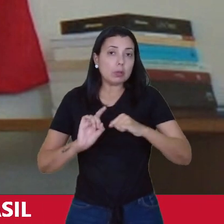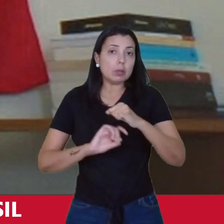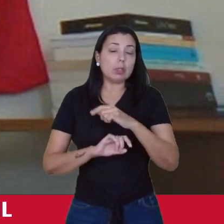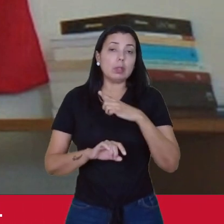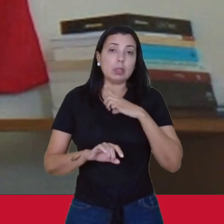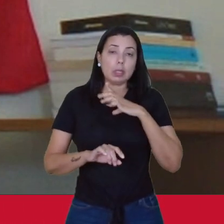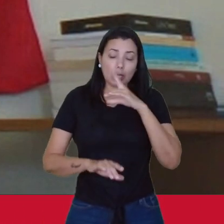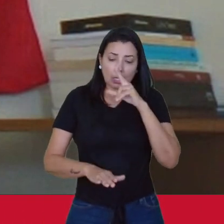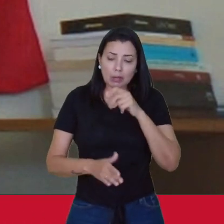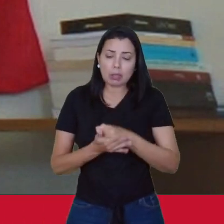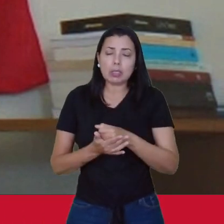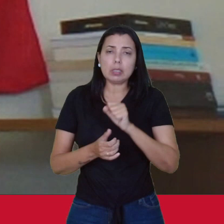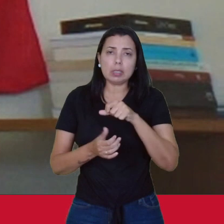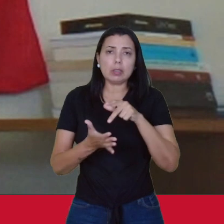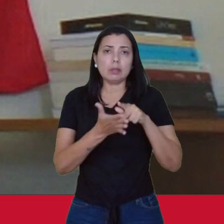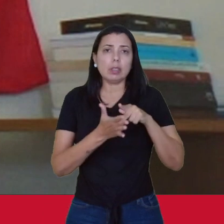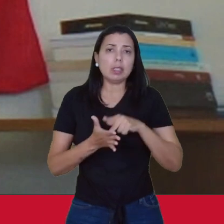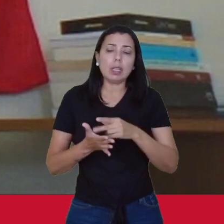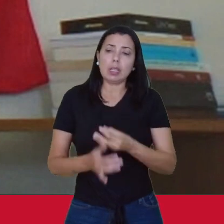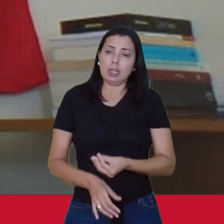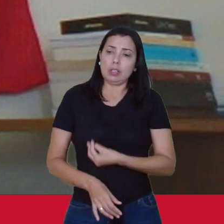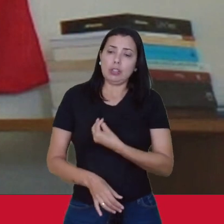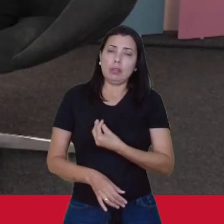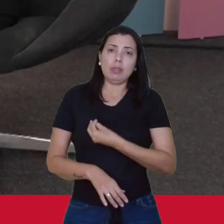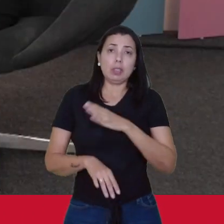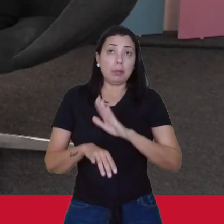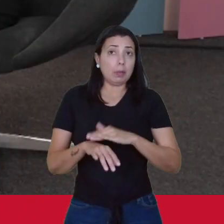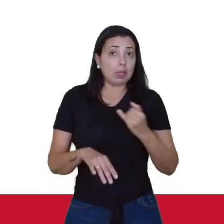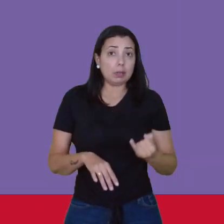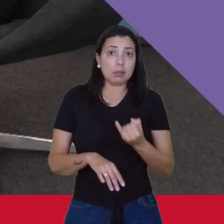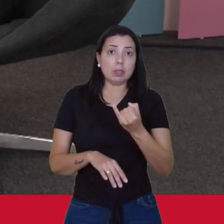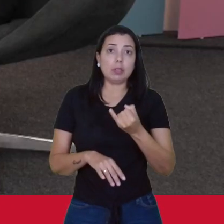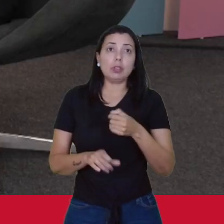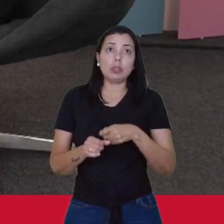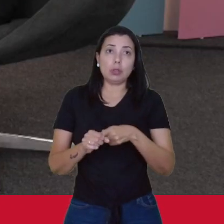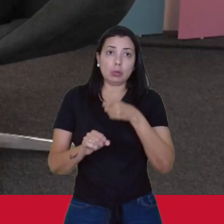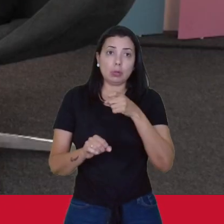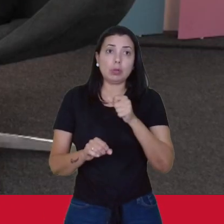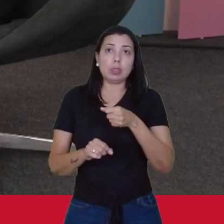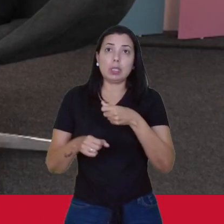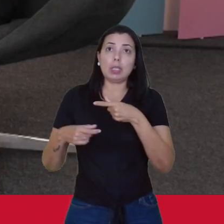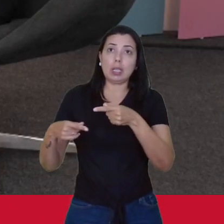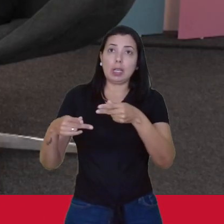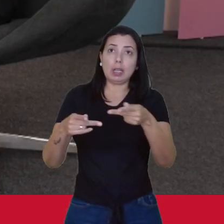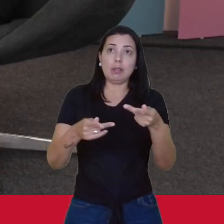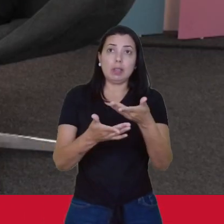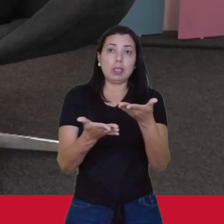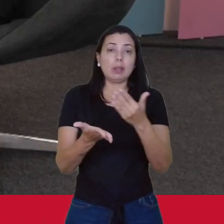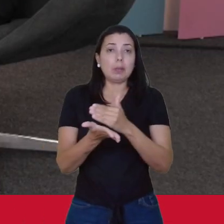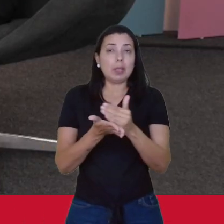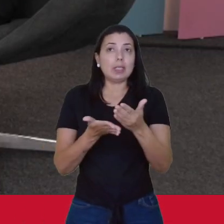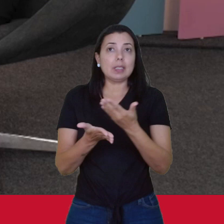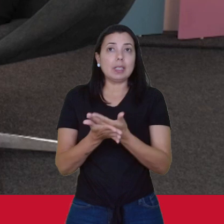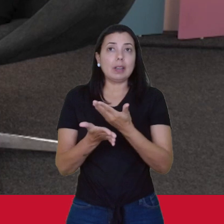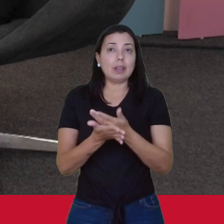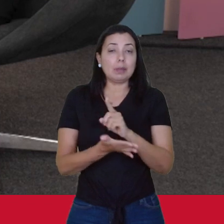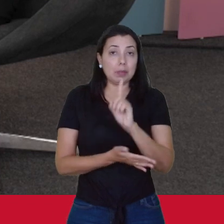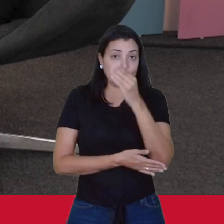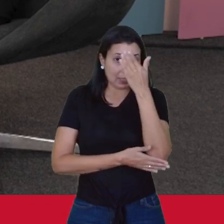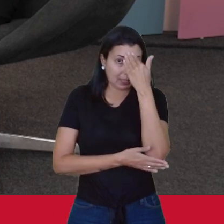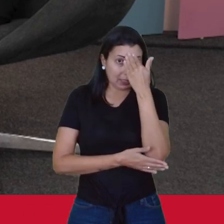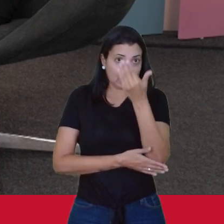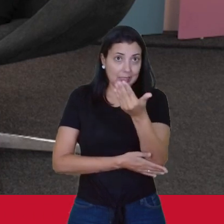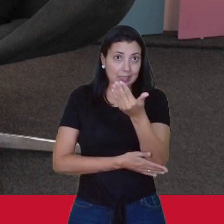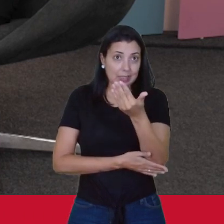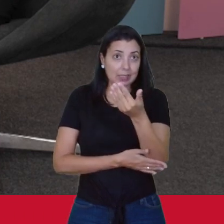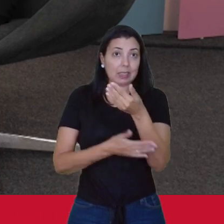tem afirmado muito ativamente que a vida é mais importante que o lucro. Eu começo essa aula de hoje, primeiramente